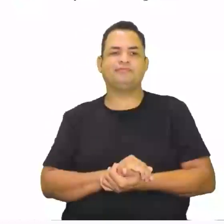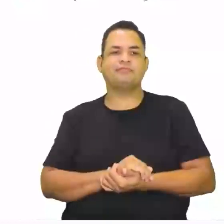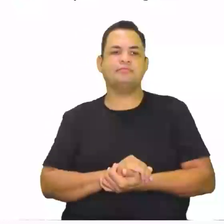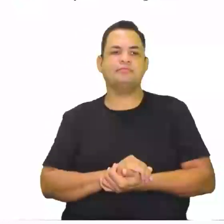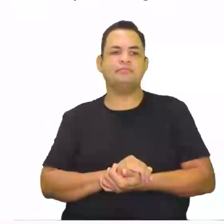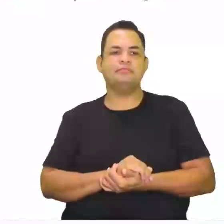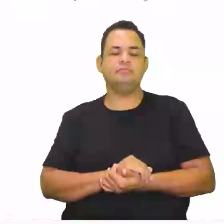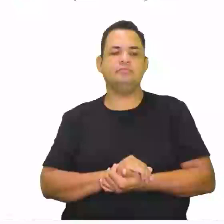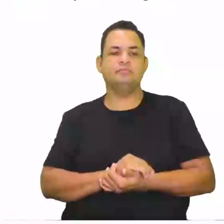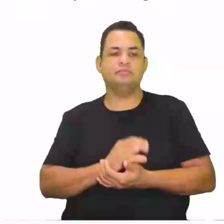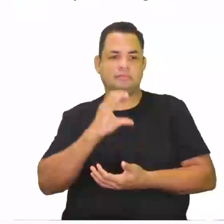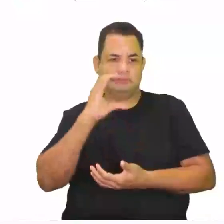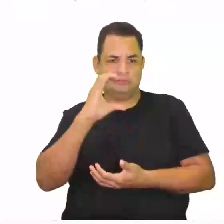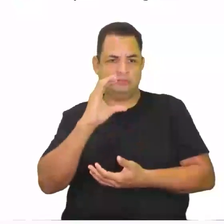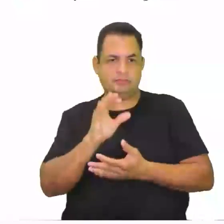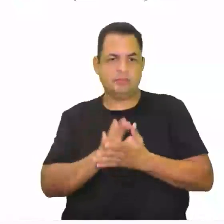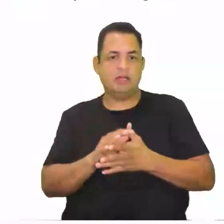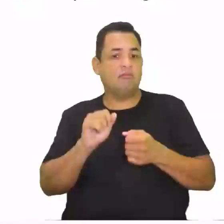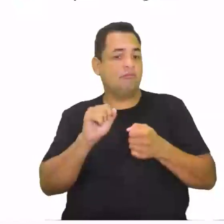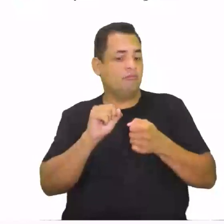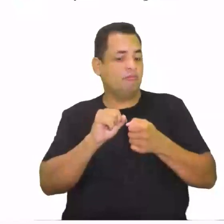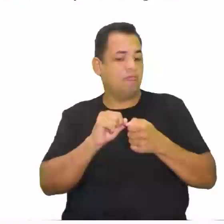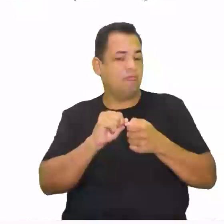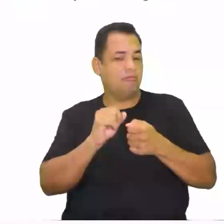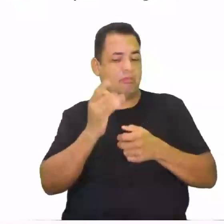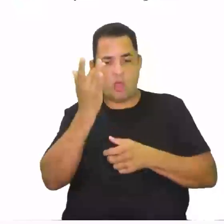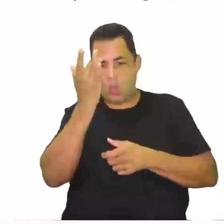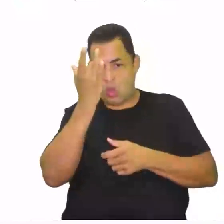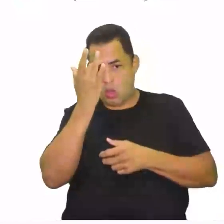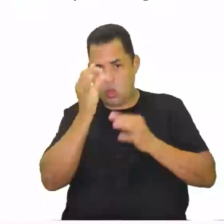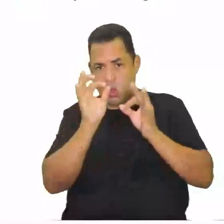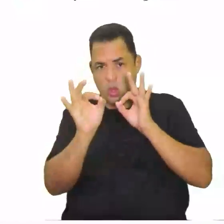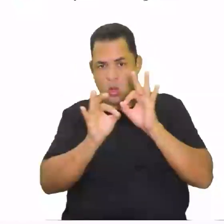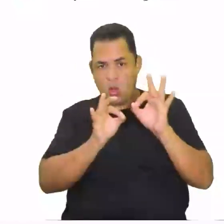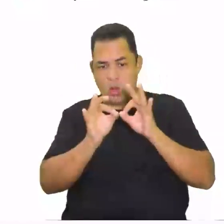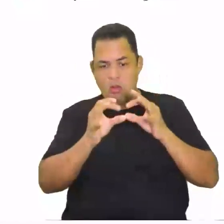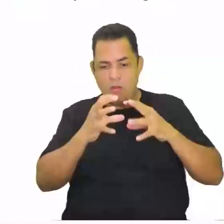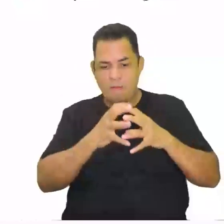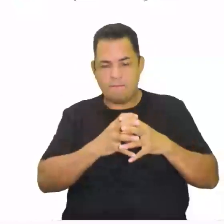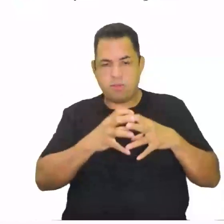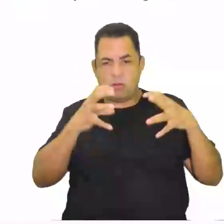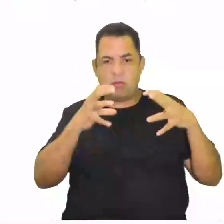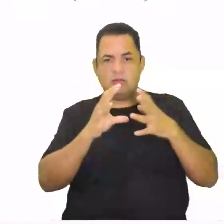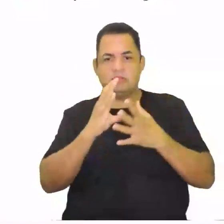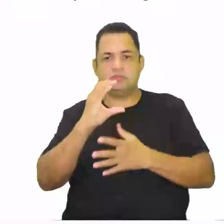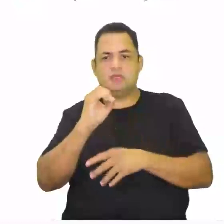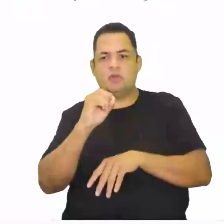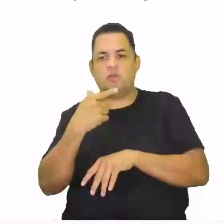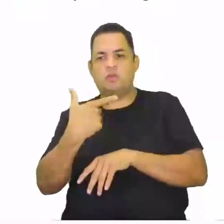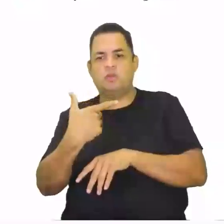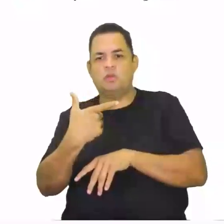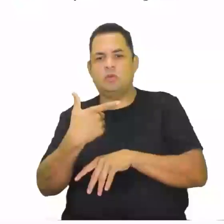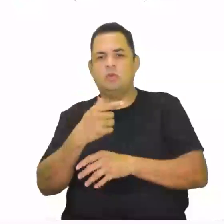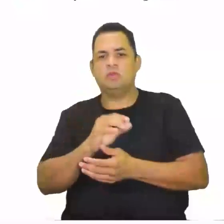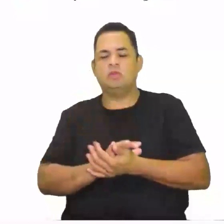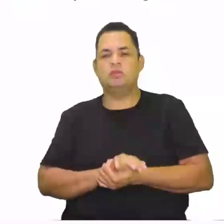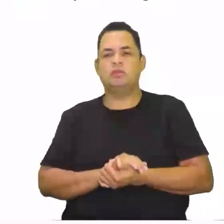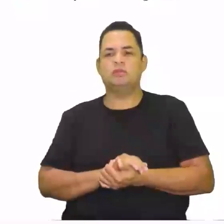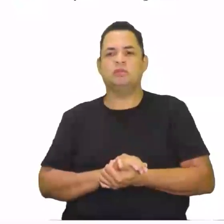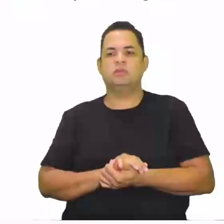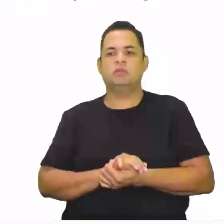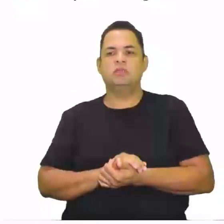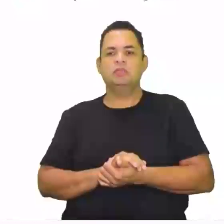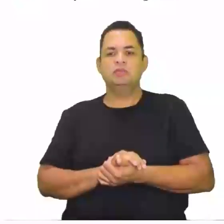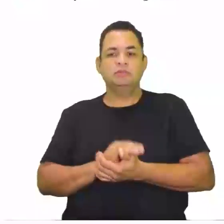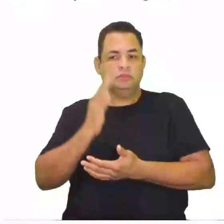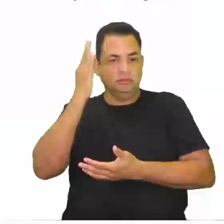errar. E a letra C fala para a gente equacionar a combustão do CO, né, do monóxido de